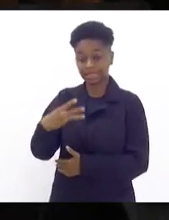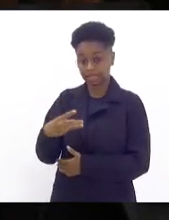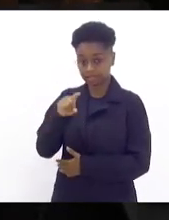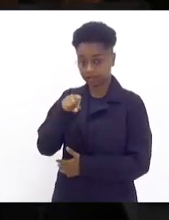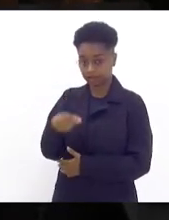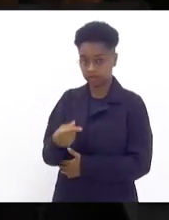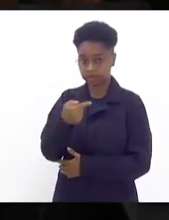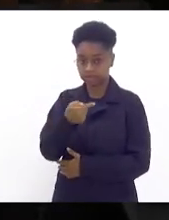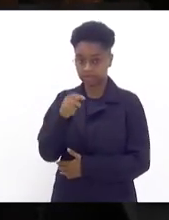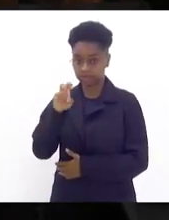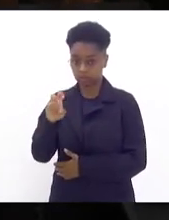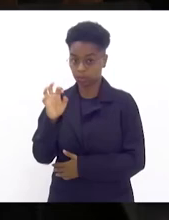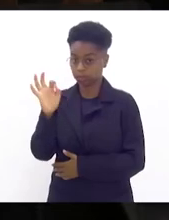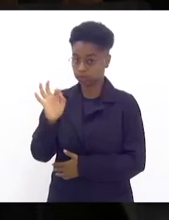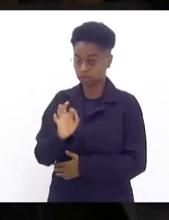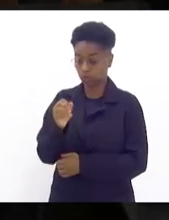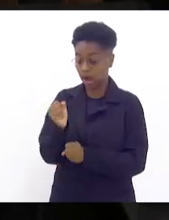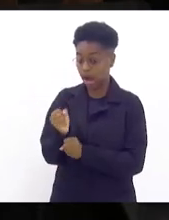13,75% ao ano